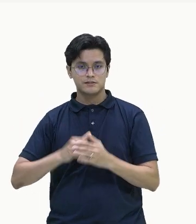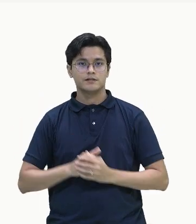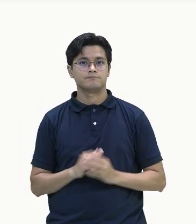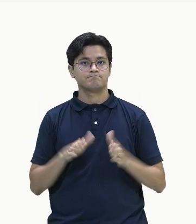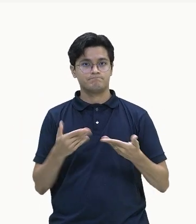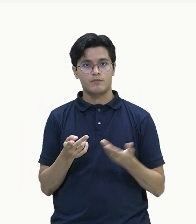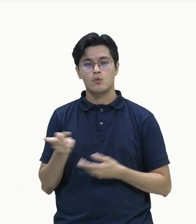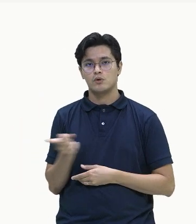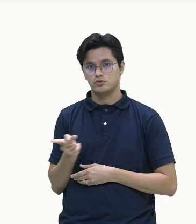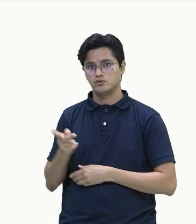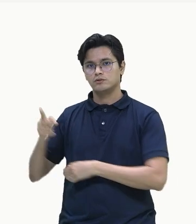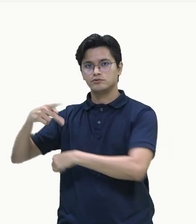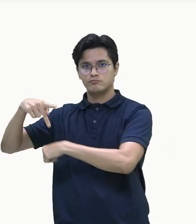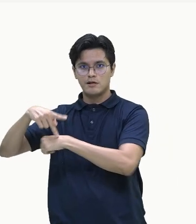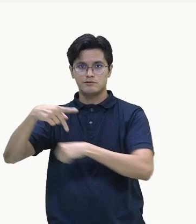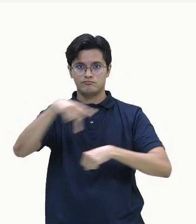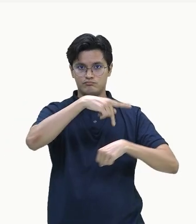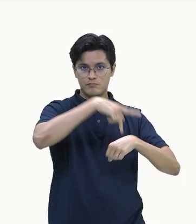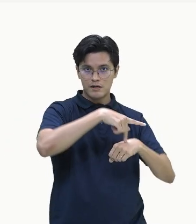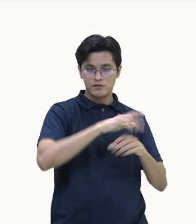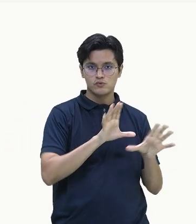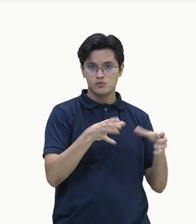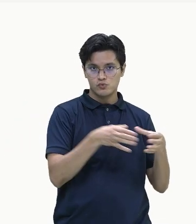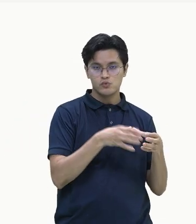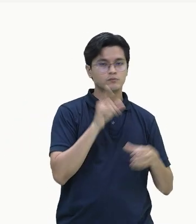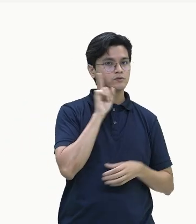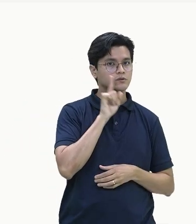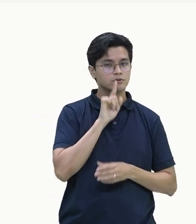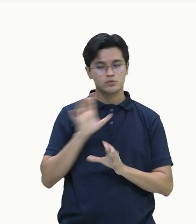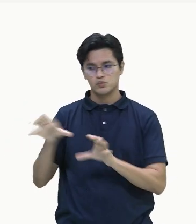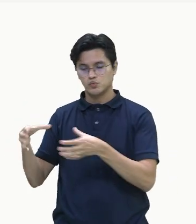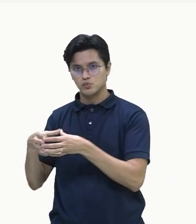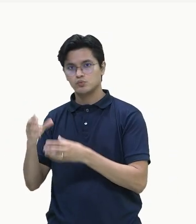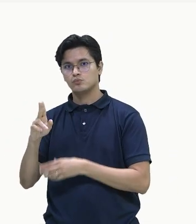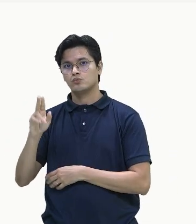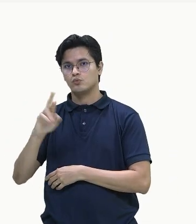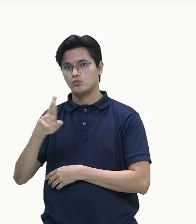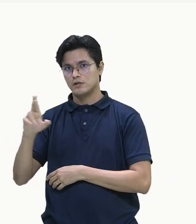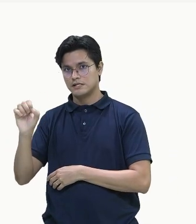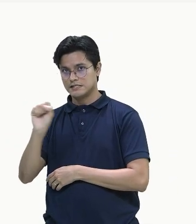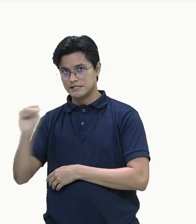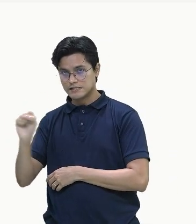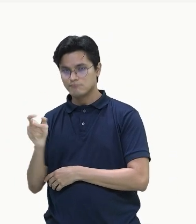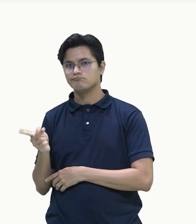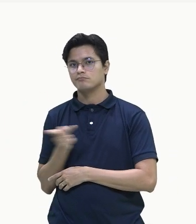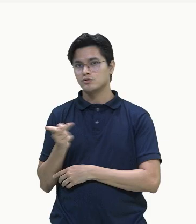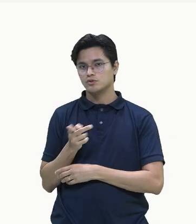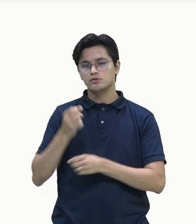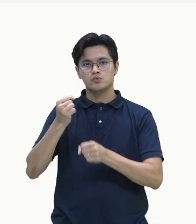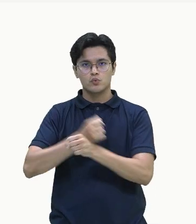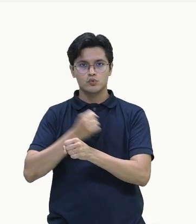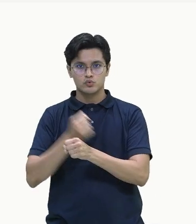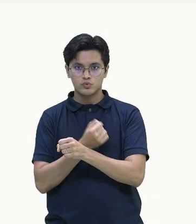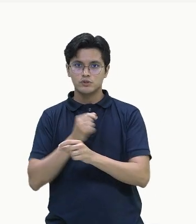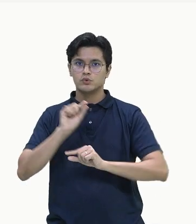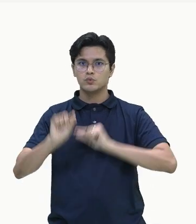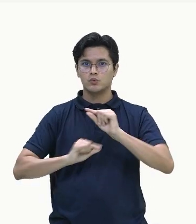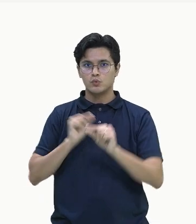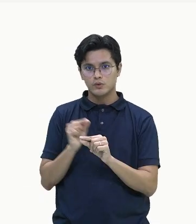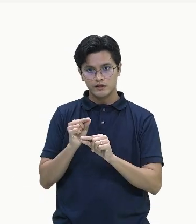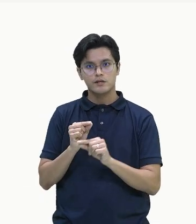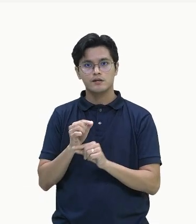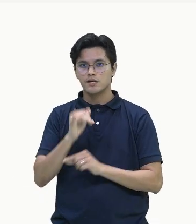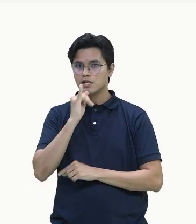nucleares cada vez mais potentes. Eu criei uma bomba que tem uma força de X. aí o outro ia lá, criava uma